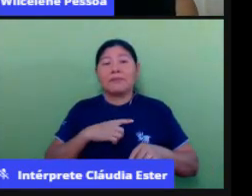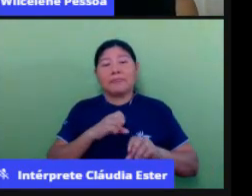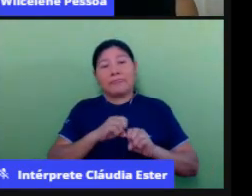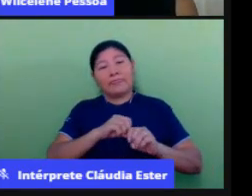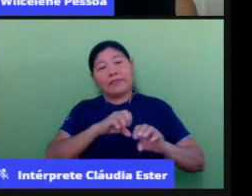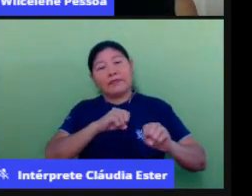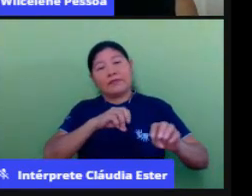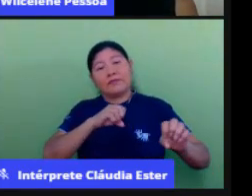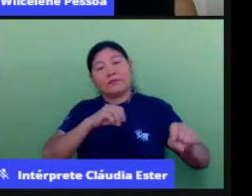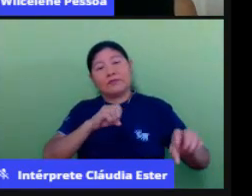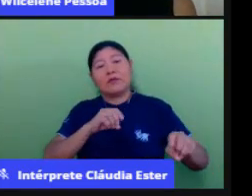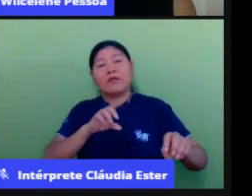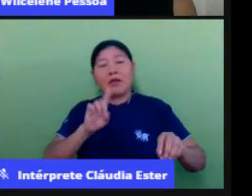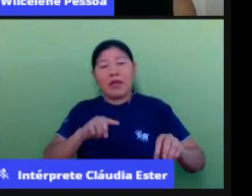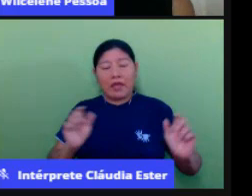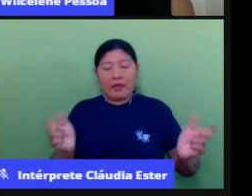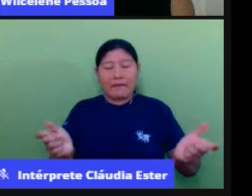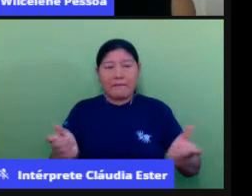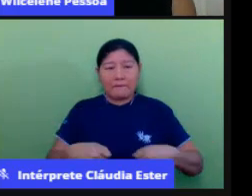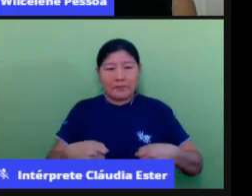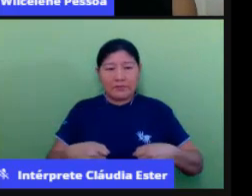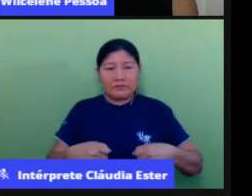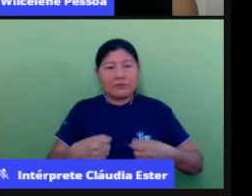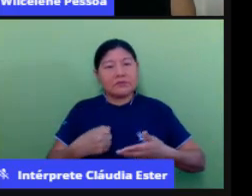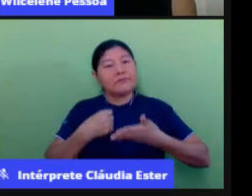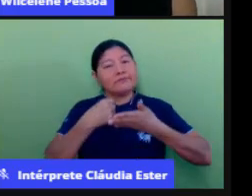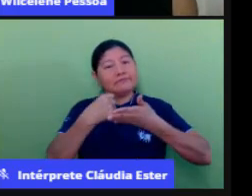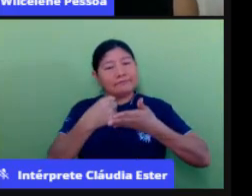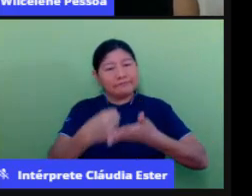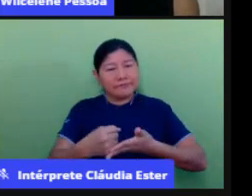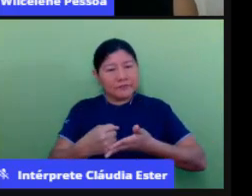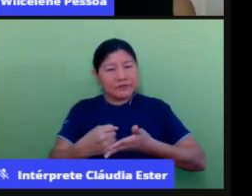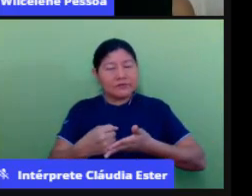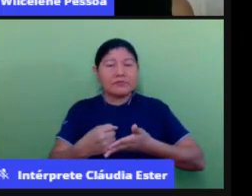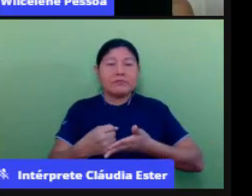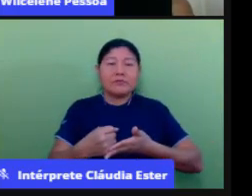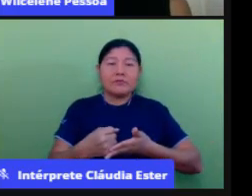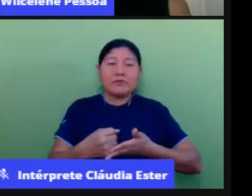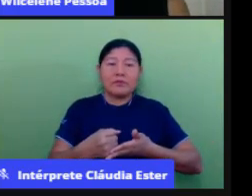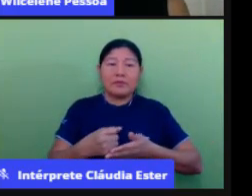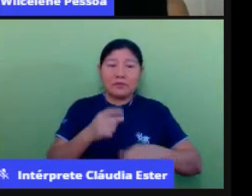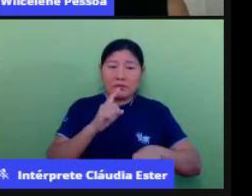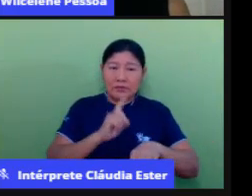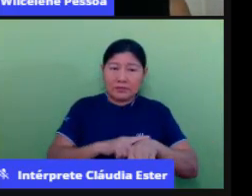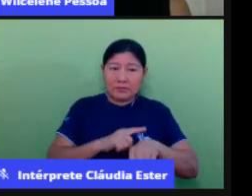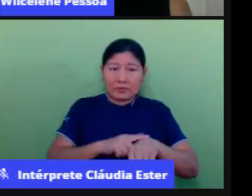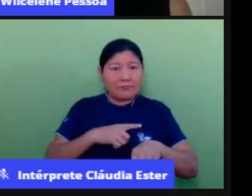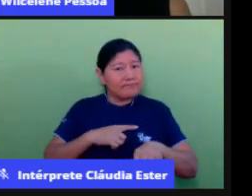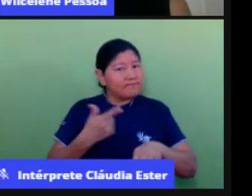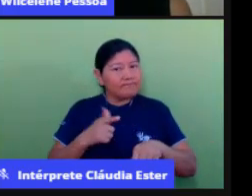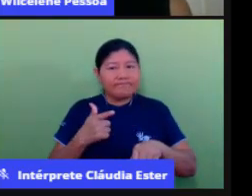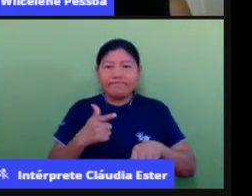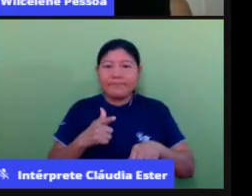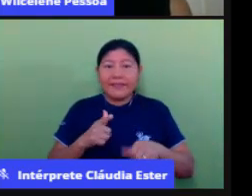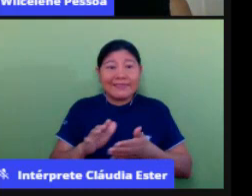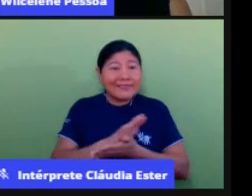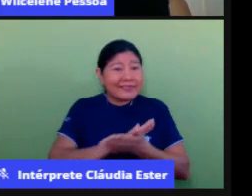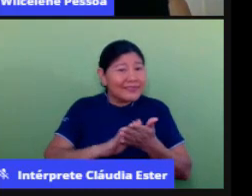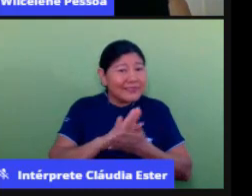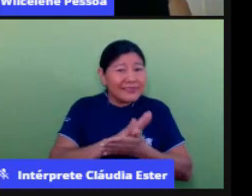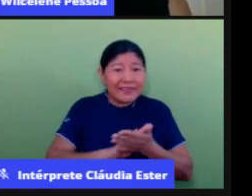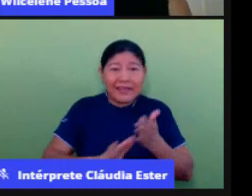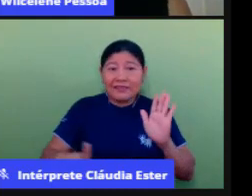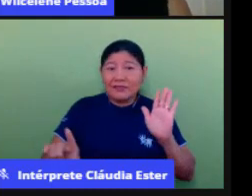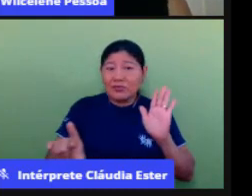uma possibilidade de trabalho com o ensino fundamental. Mas nós não temos em nenhuma legislação nada que diga